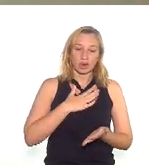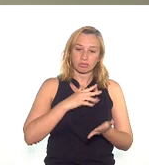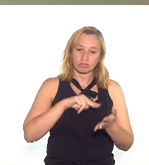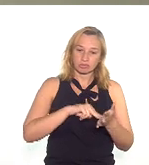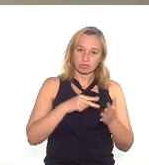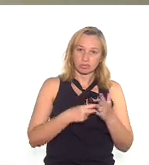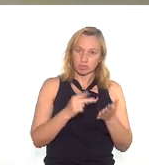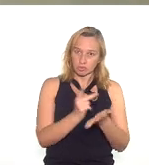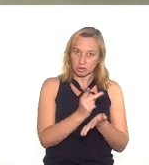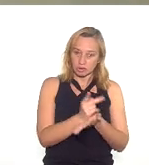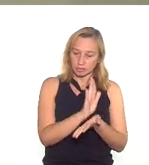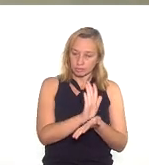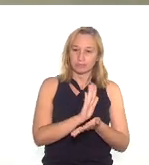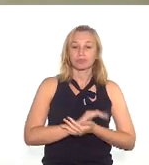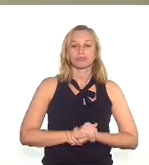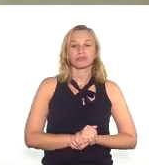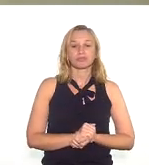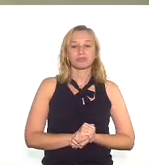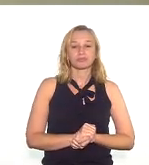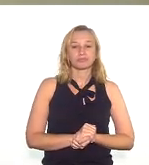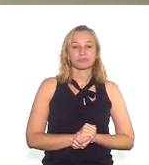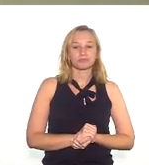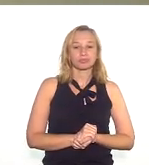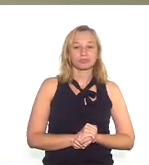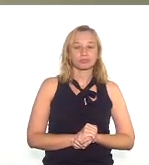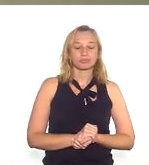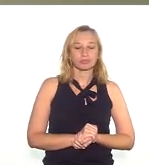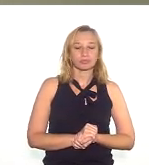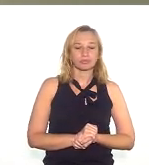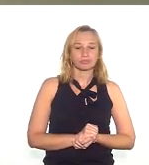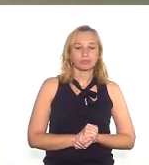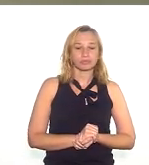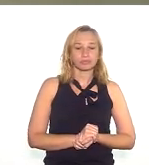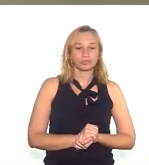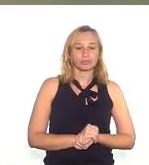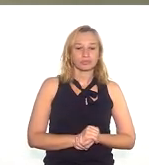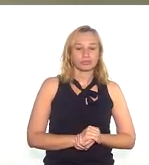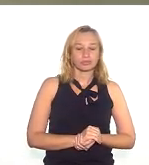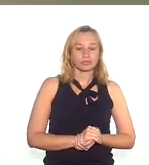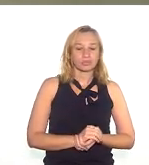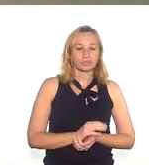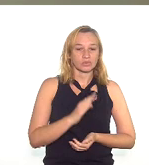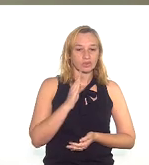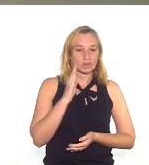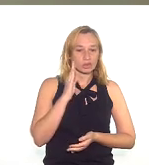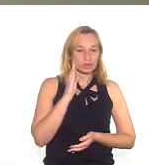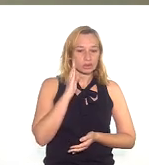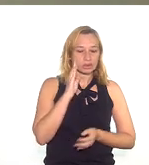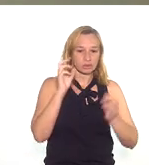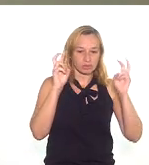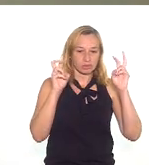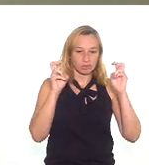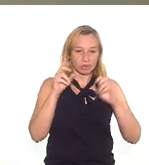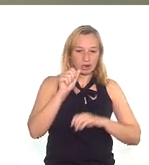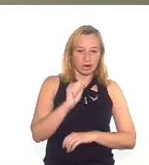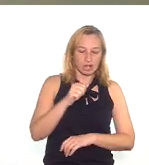interpretação, ele será o expositor desse tema pela ANP. Tem razão ou não?